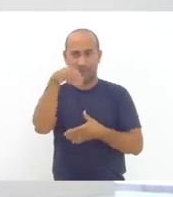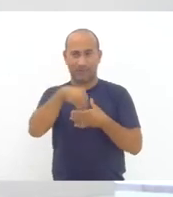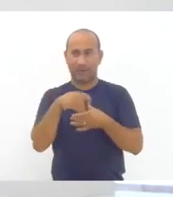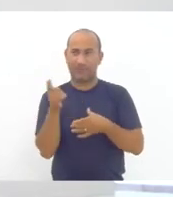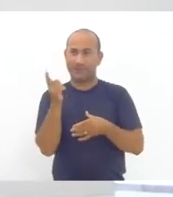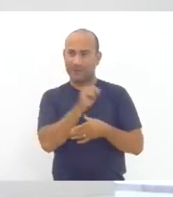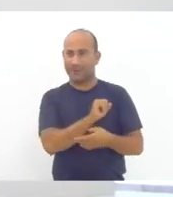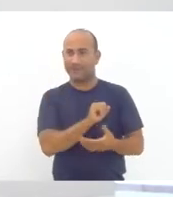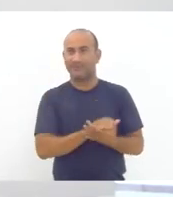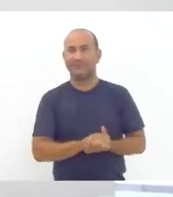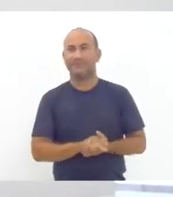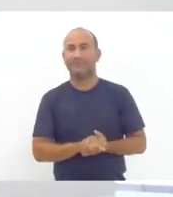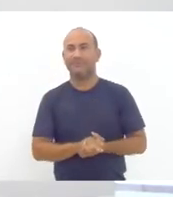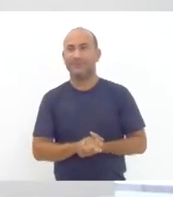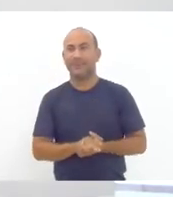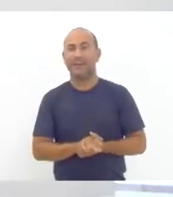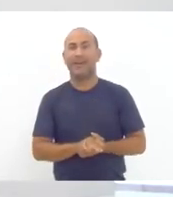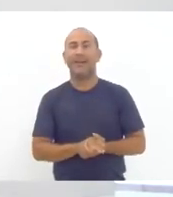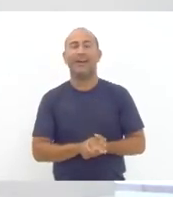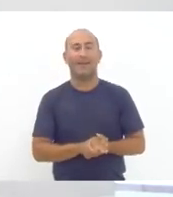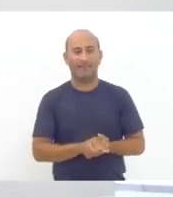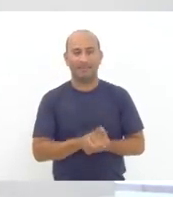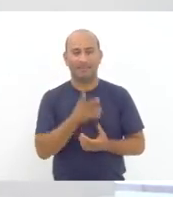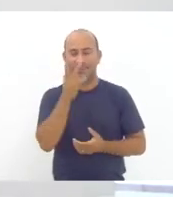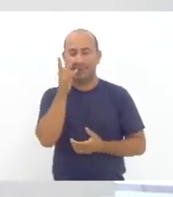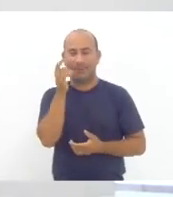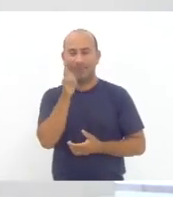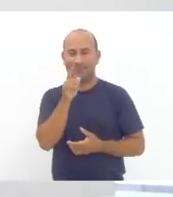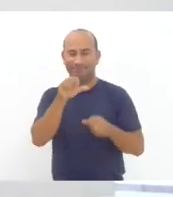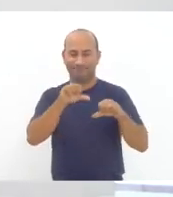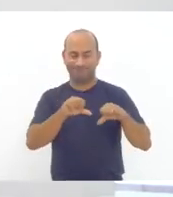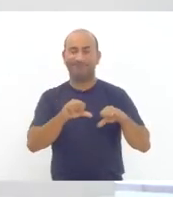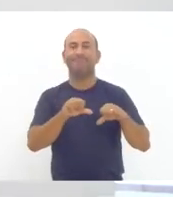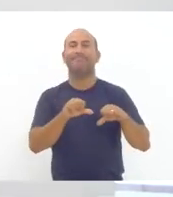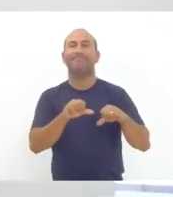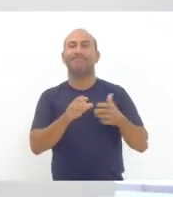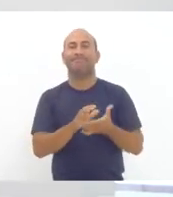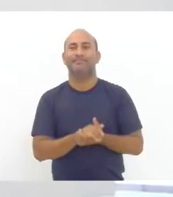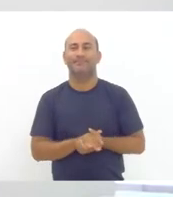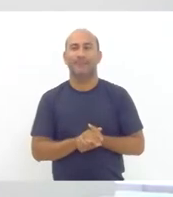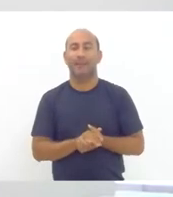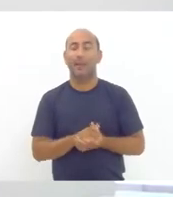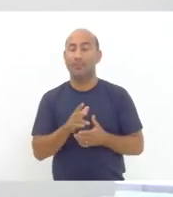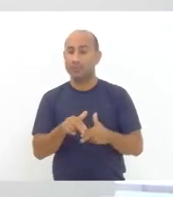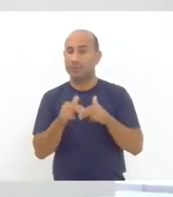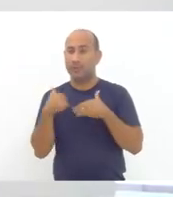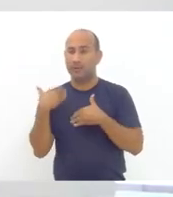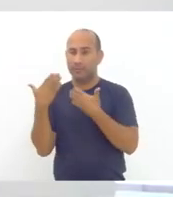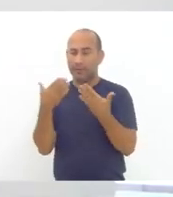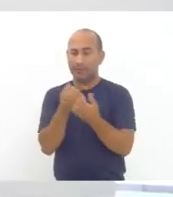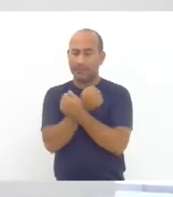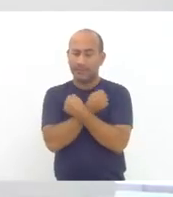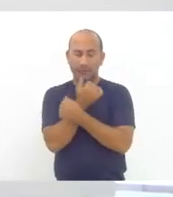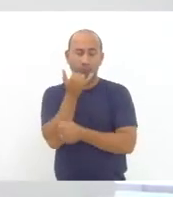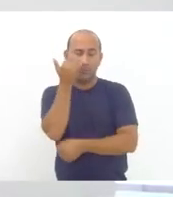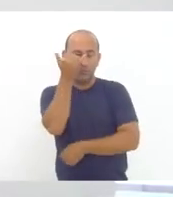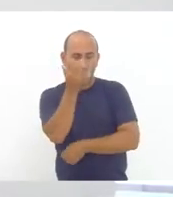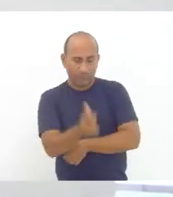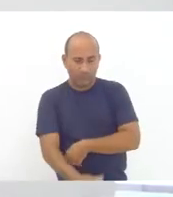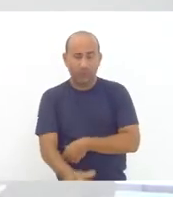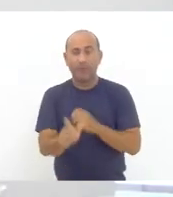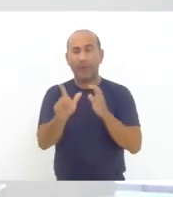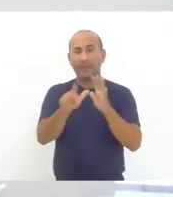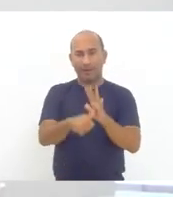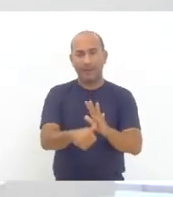então dá um azar e a pessoa não consegue Mas então babe eu vim aqui para te trazer um abraço me desculpando Mais Uma Vez pelo